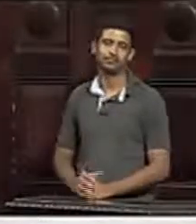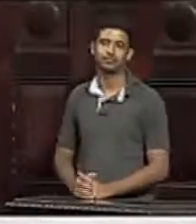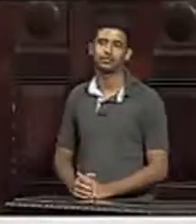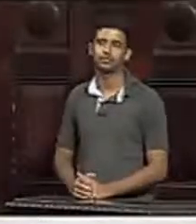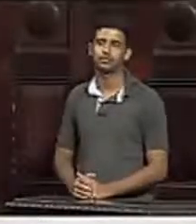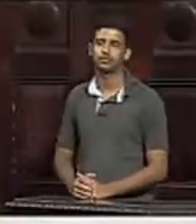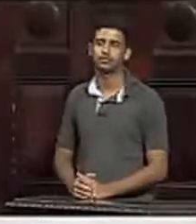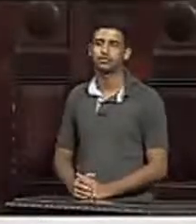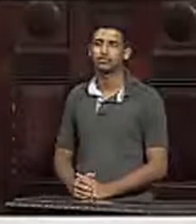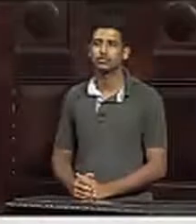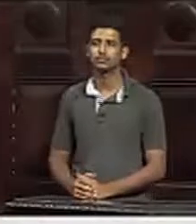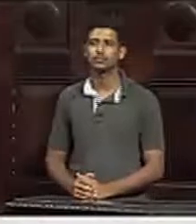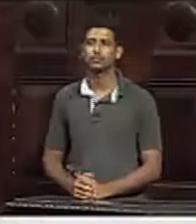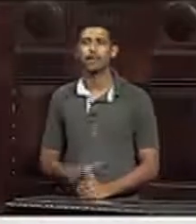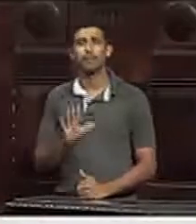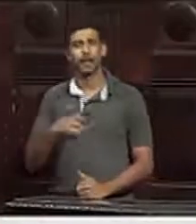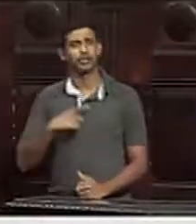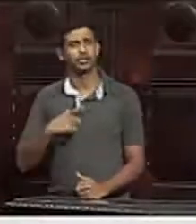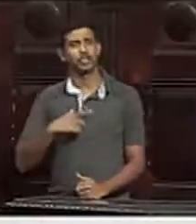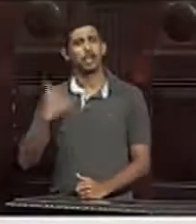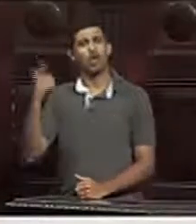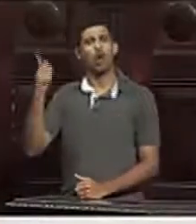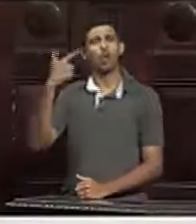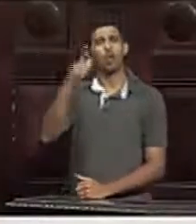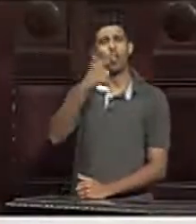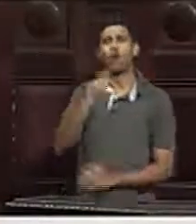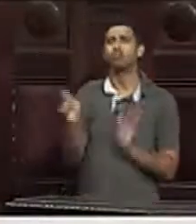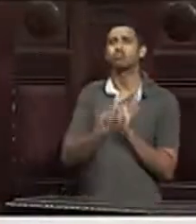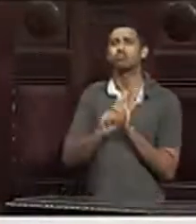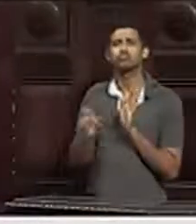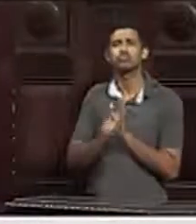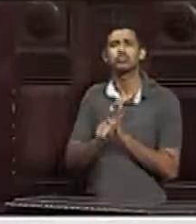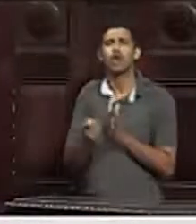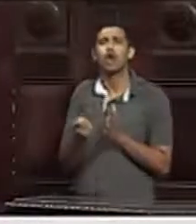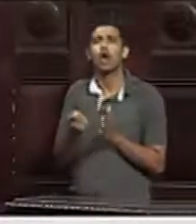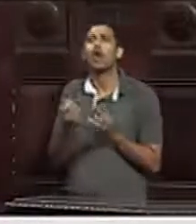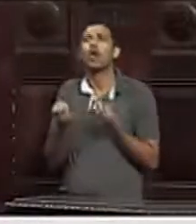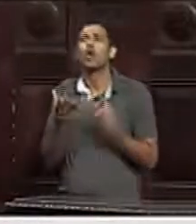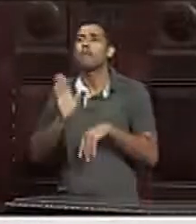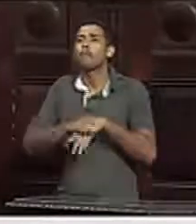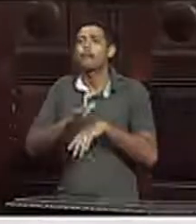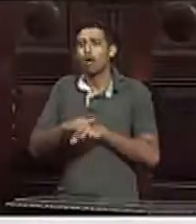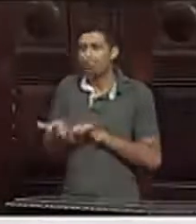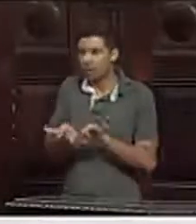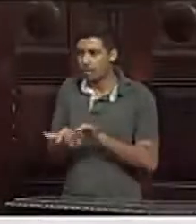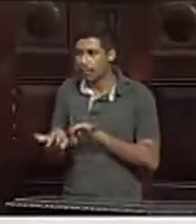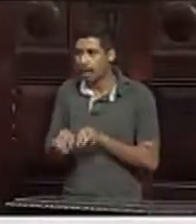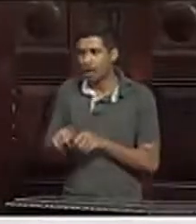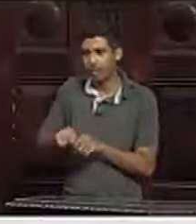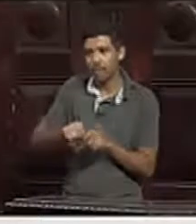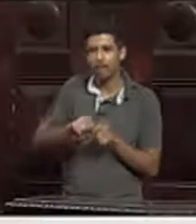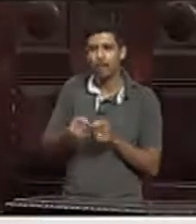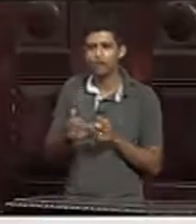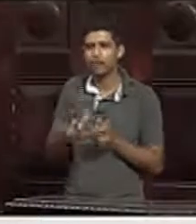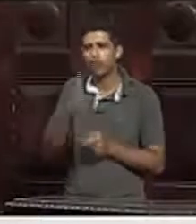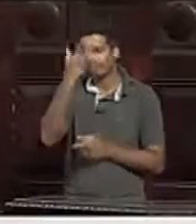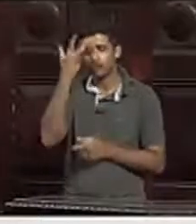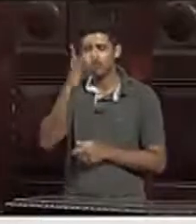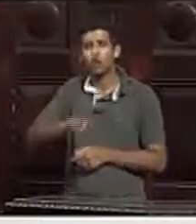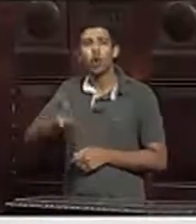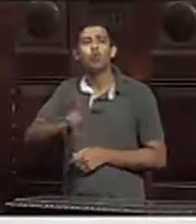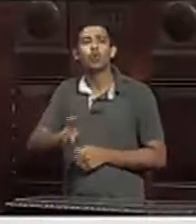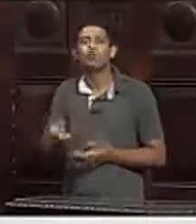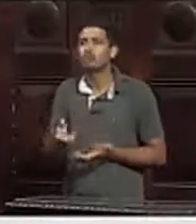E as drogas sintéticas são produzidas aonde? Quem é que está consumindo as